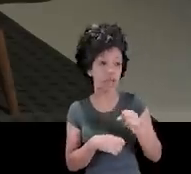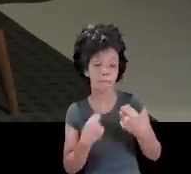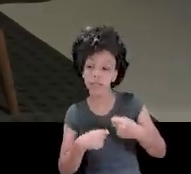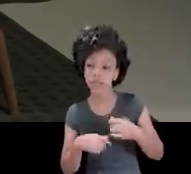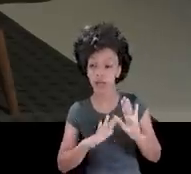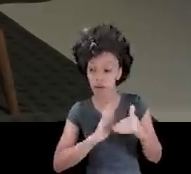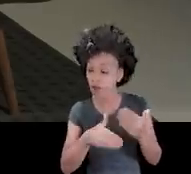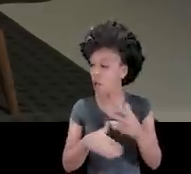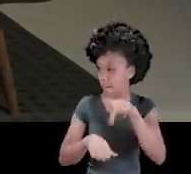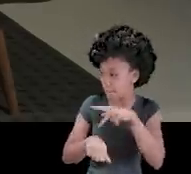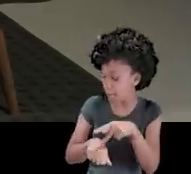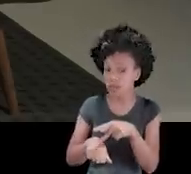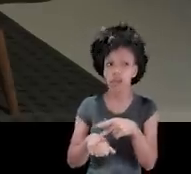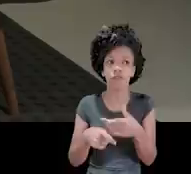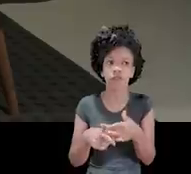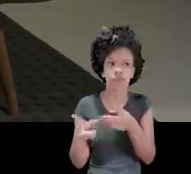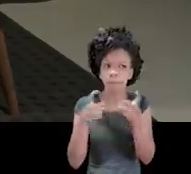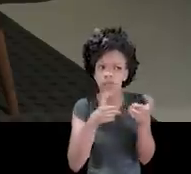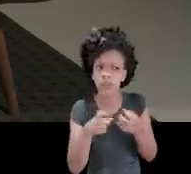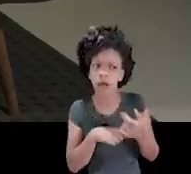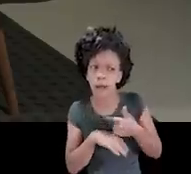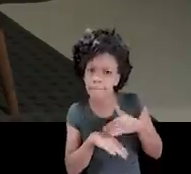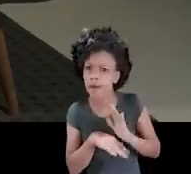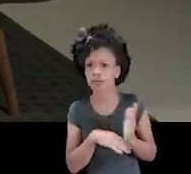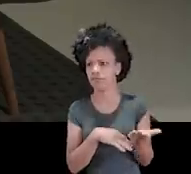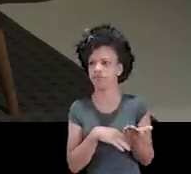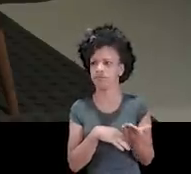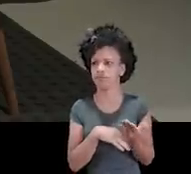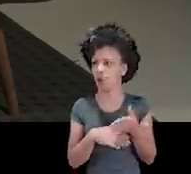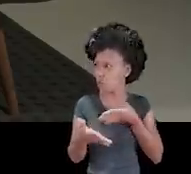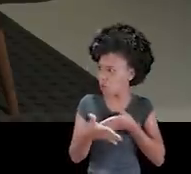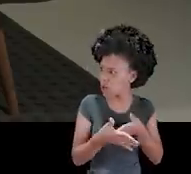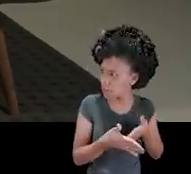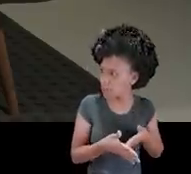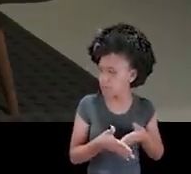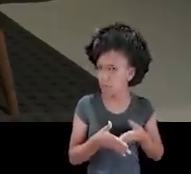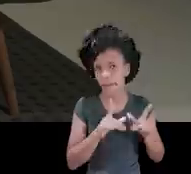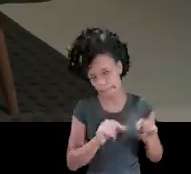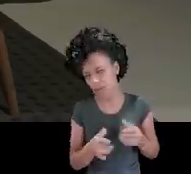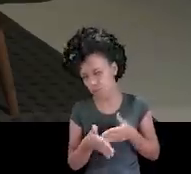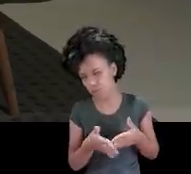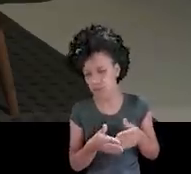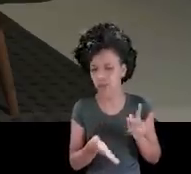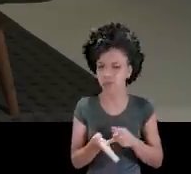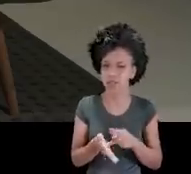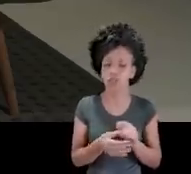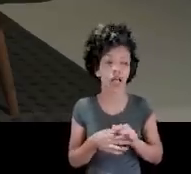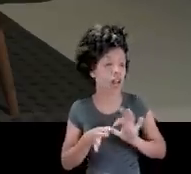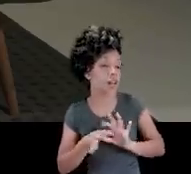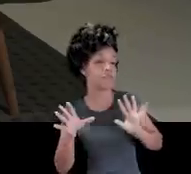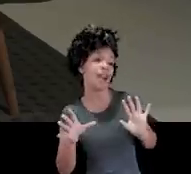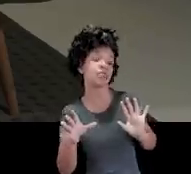mais evoluído é um país, você vai ver que os comediantes de lá são mais, até mais com limites para falar. Menos limites, quer dizer, eles são mais... Liberados. Sim,